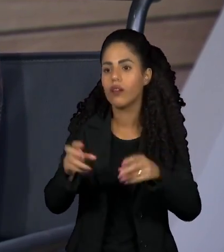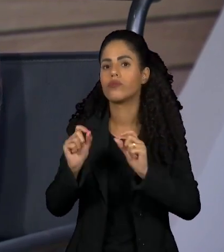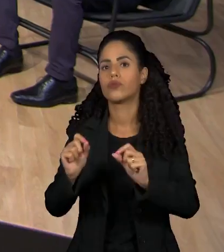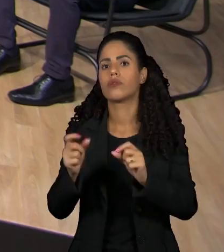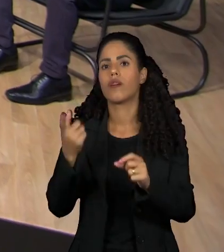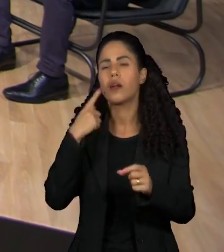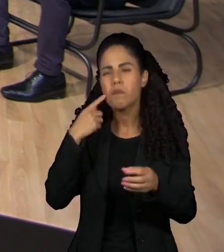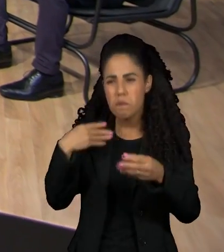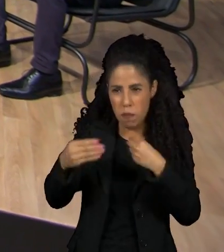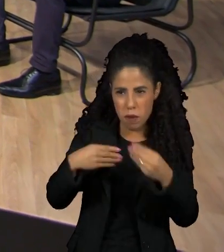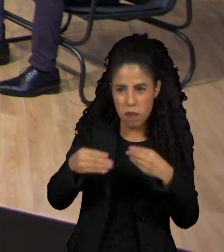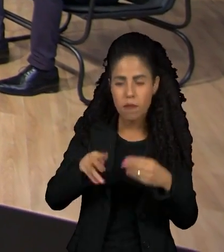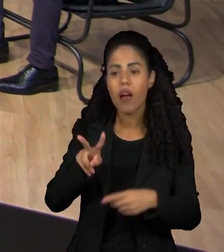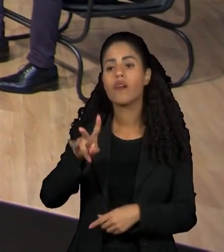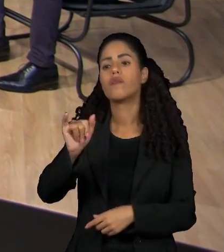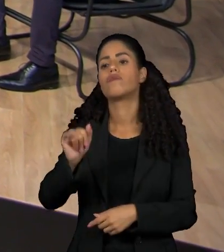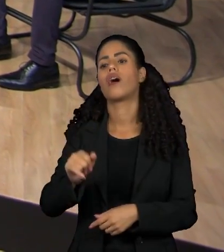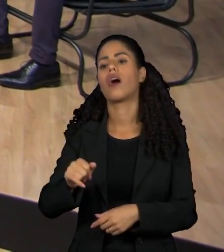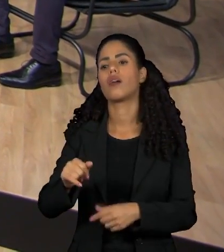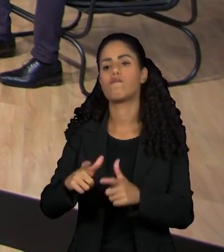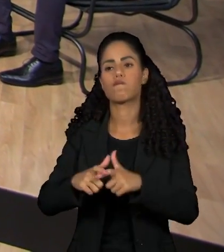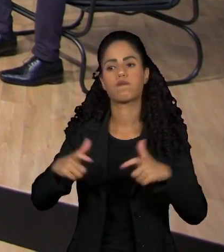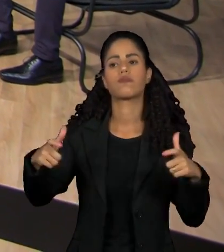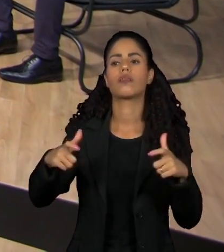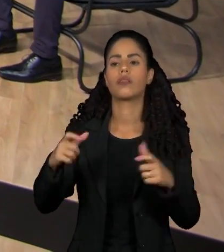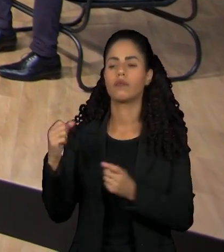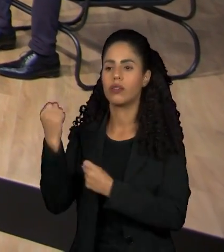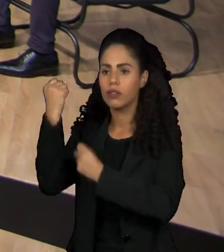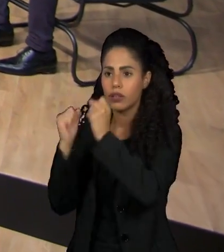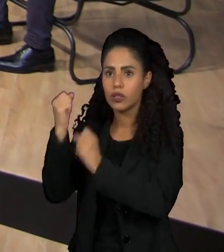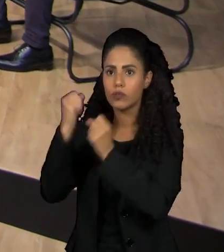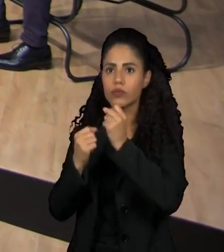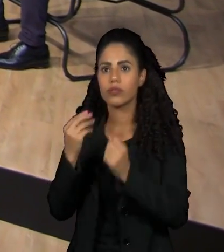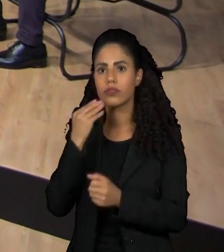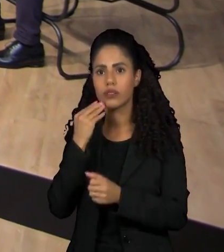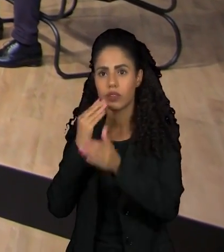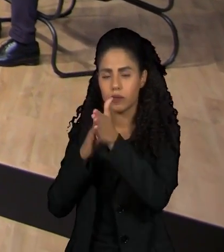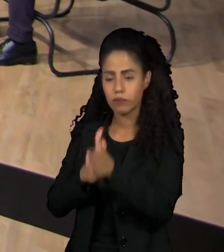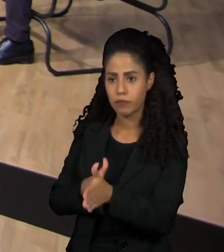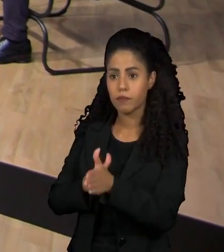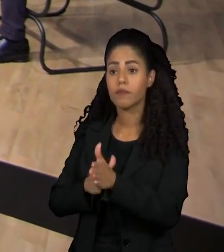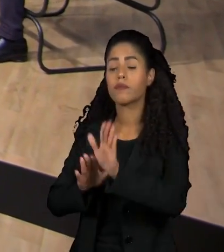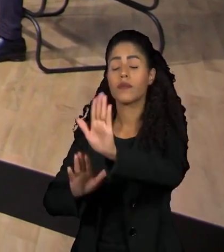produção de plástico ainda vai aumentar e as indústrias estão indo por esse caminho.